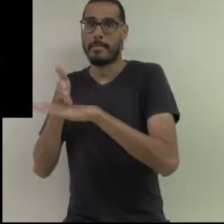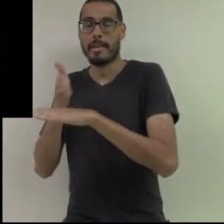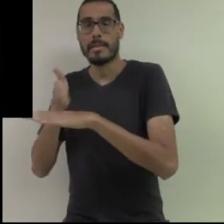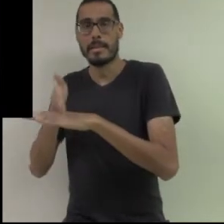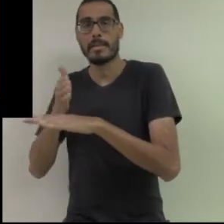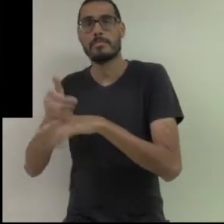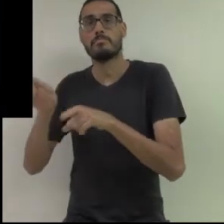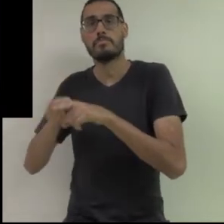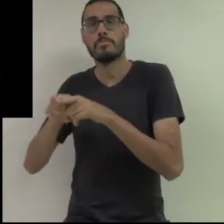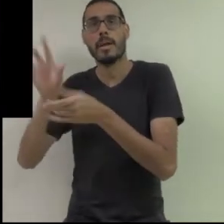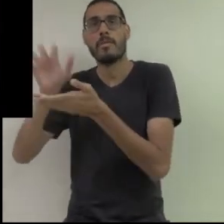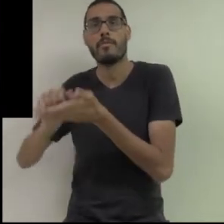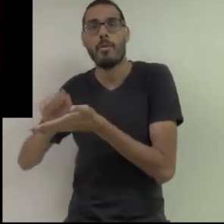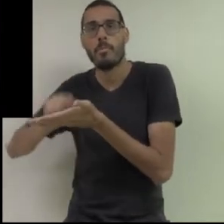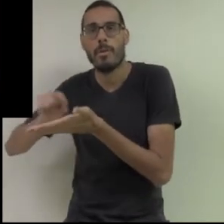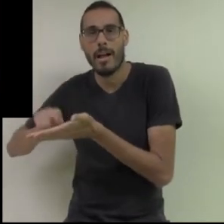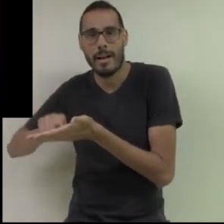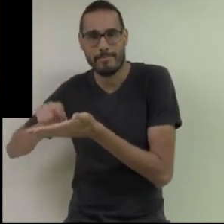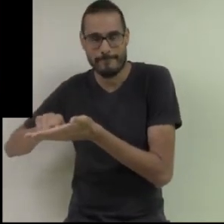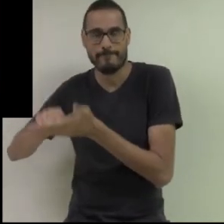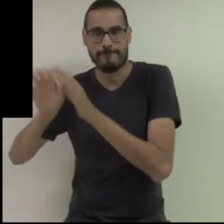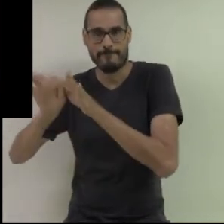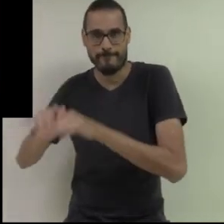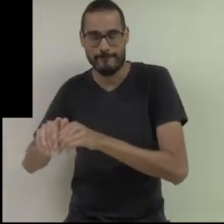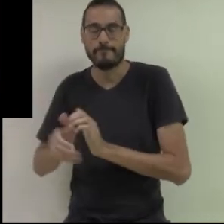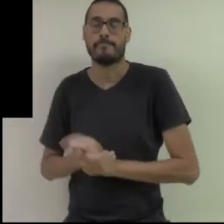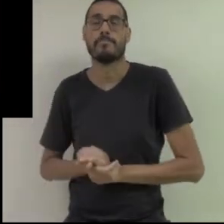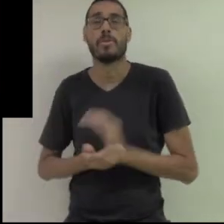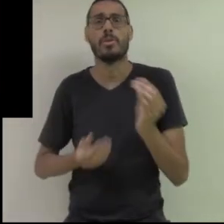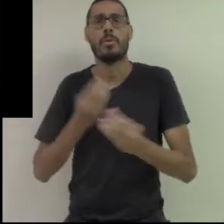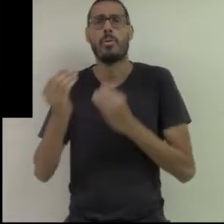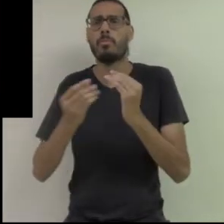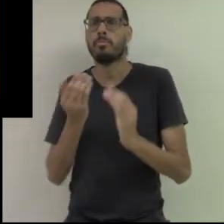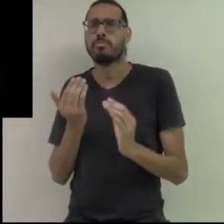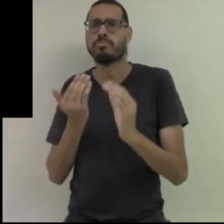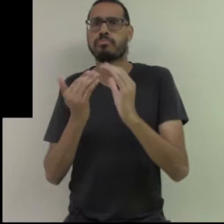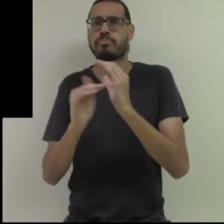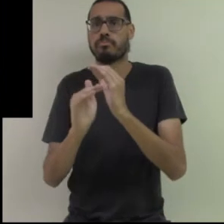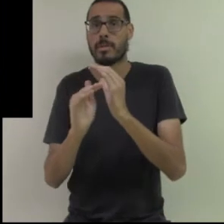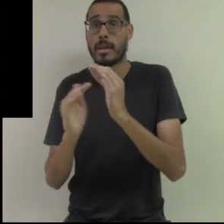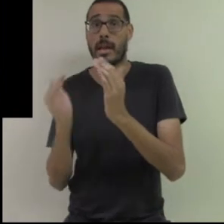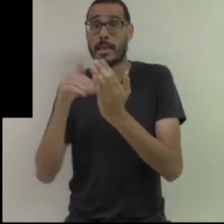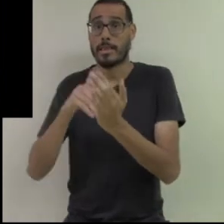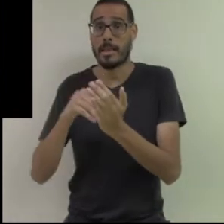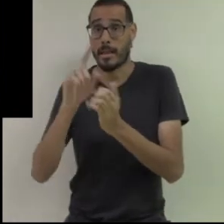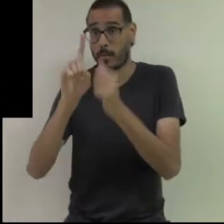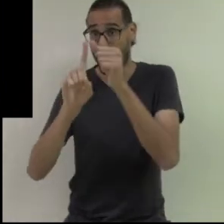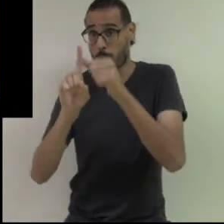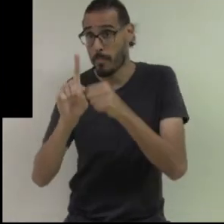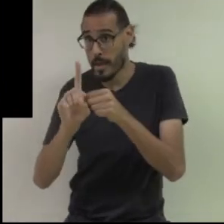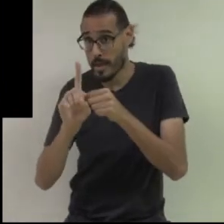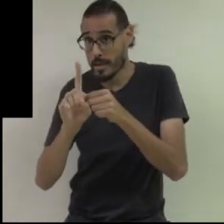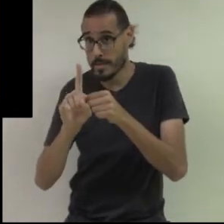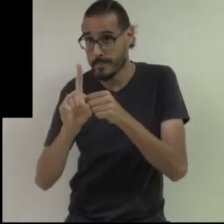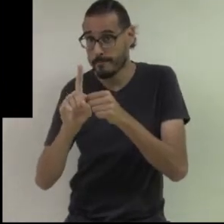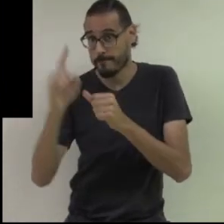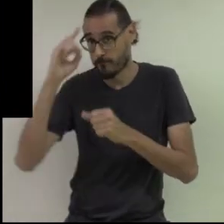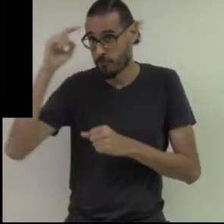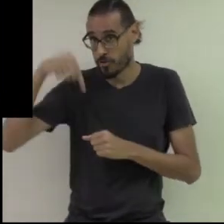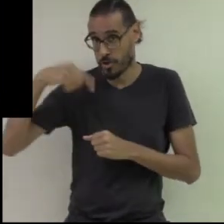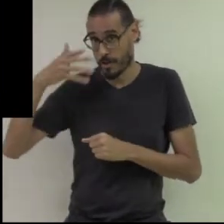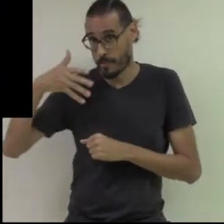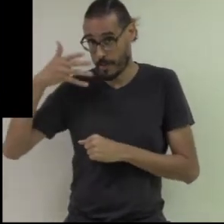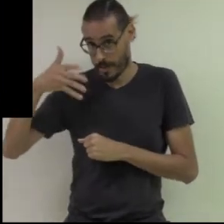formulário daquele escolhido por você. O envio do certificado será enviado dentro do prazo de 1 mês, a contar da data